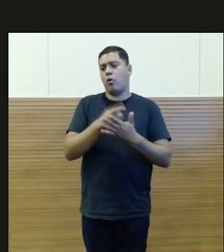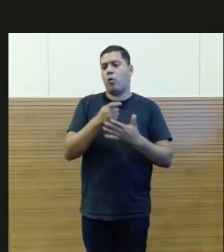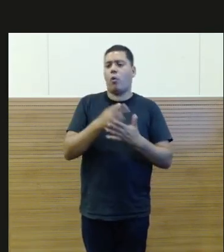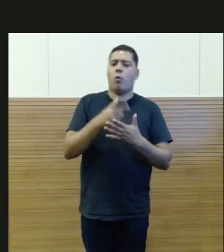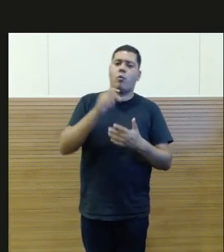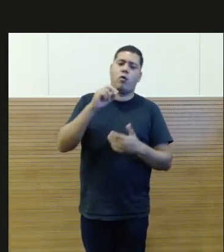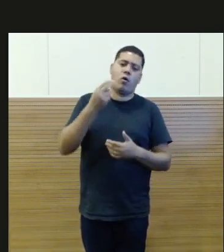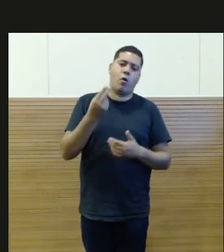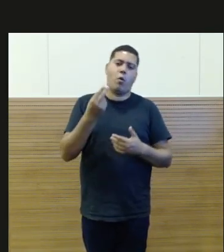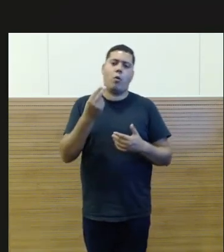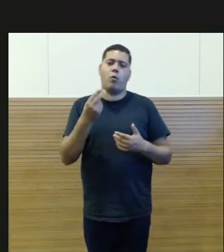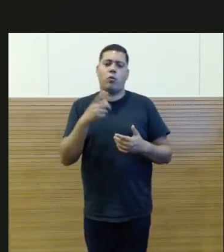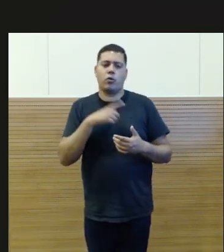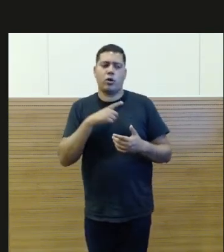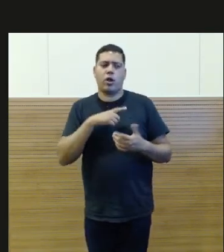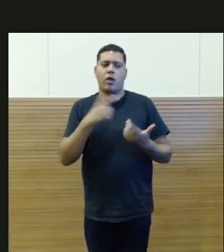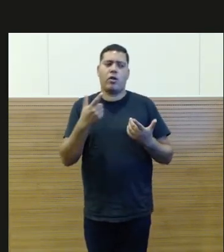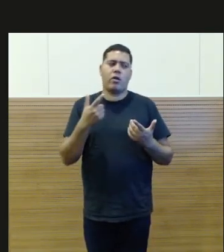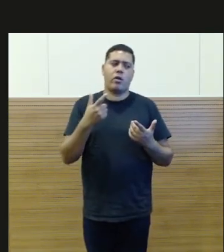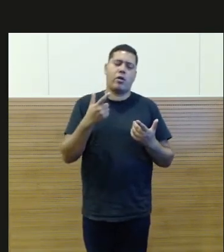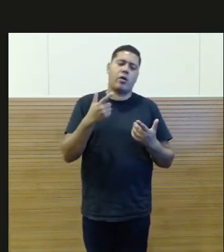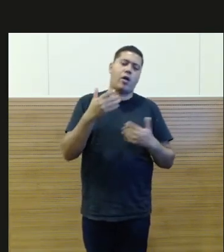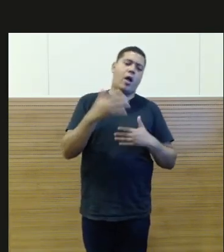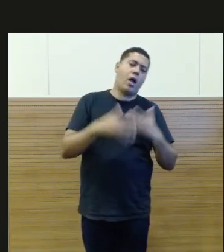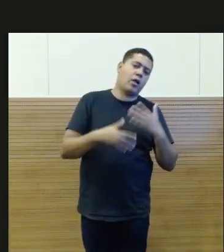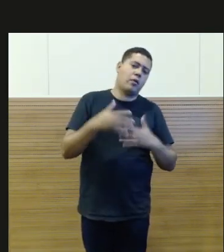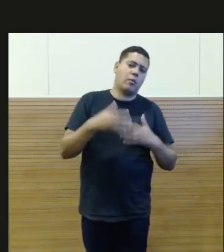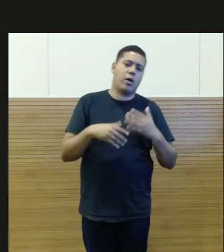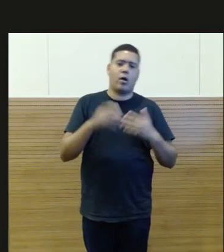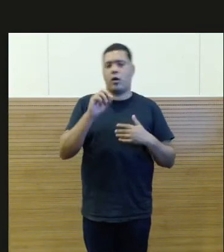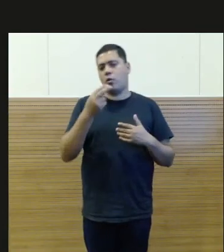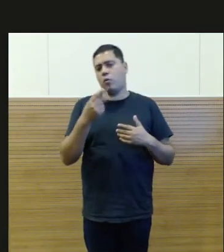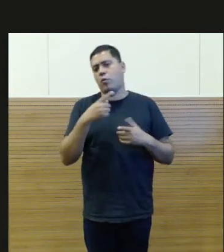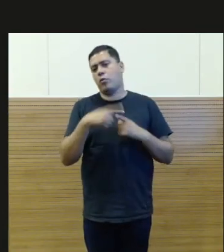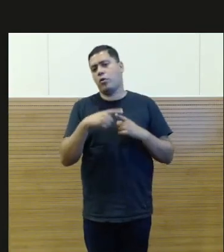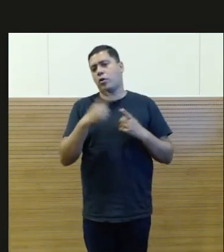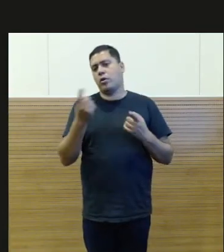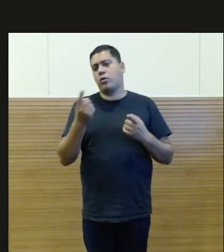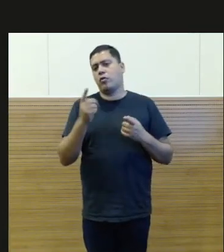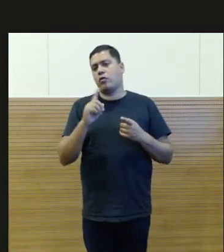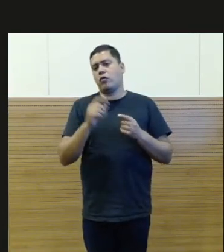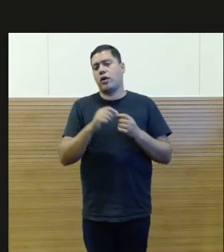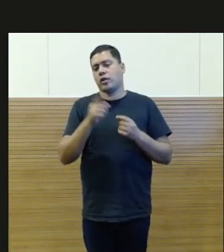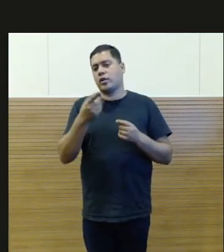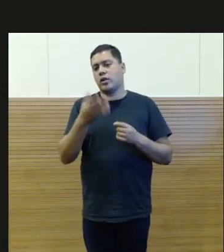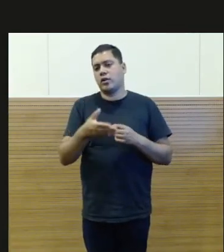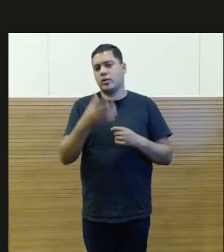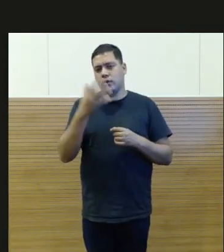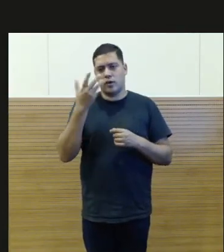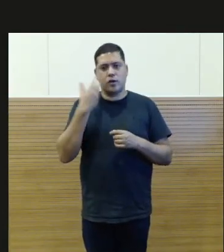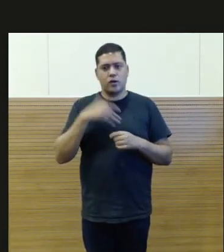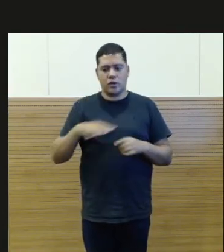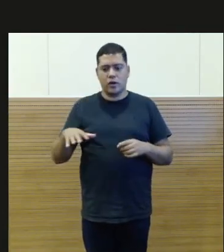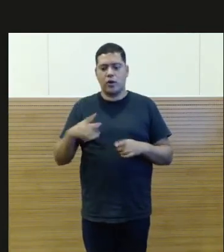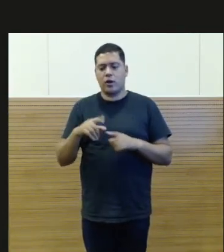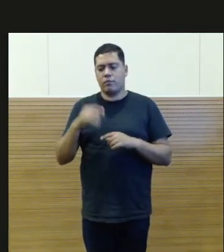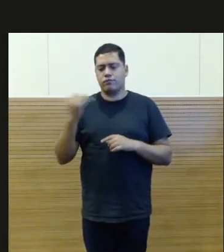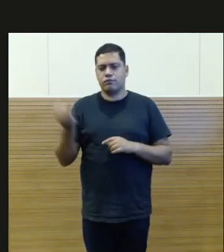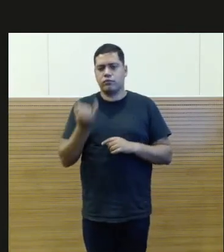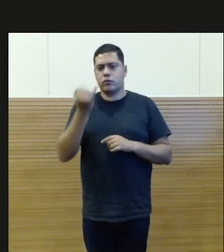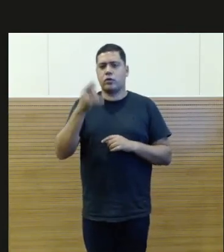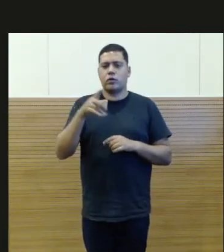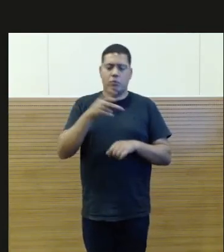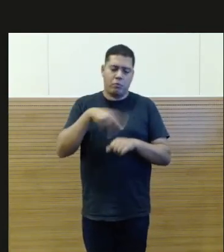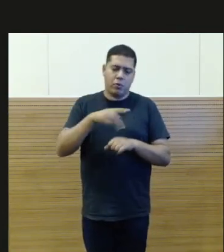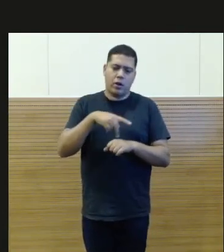violam ou são abusivos porque vão dirigidas a crianças. Então, muito importante que os países possam, ao mesmo tempo que